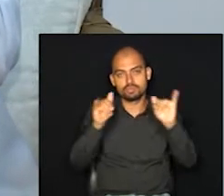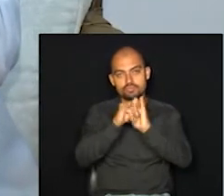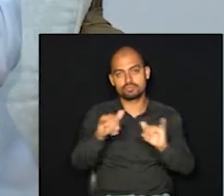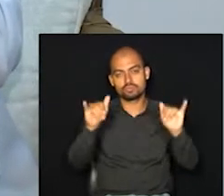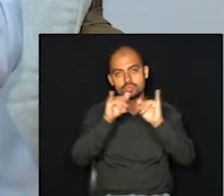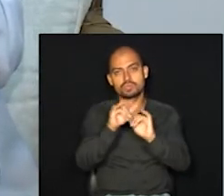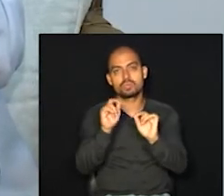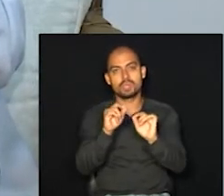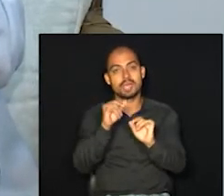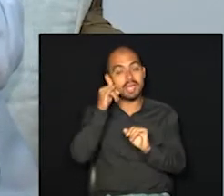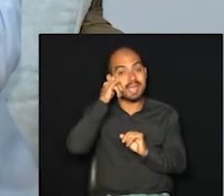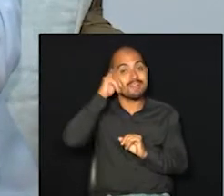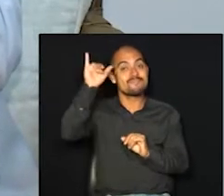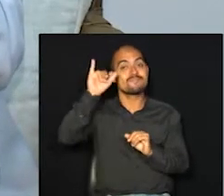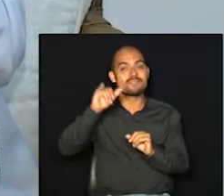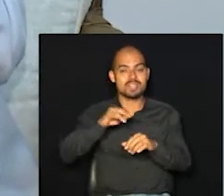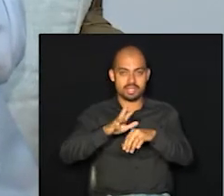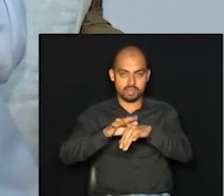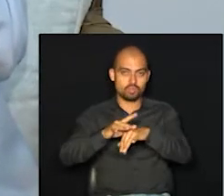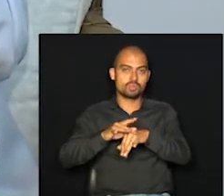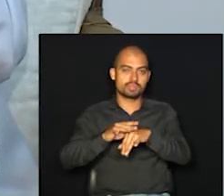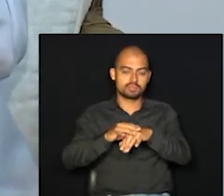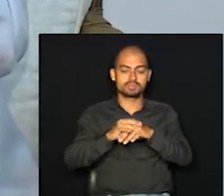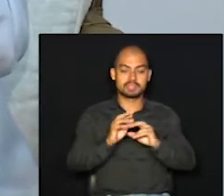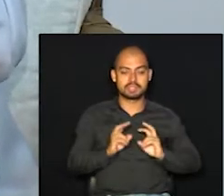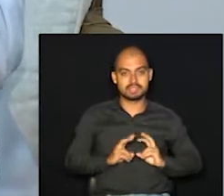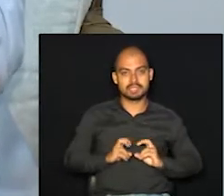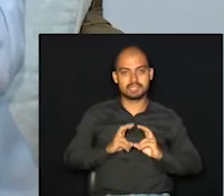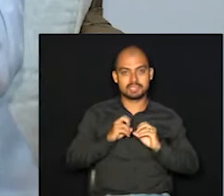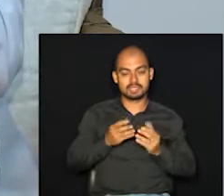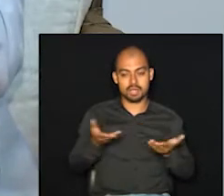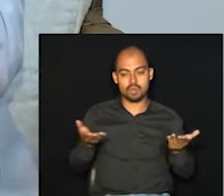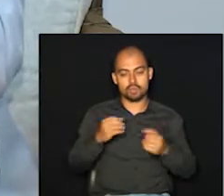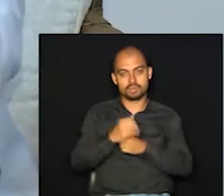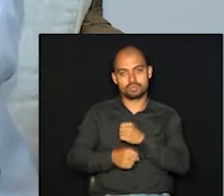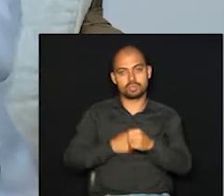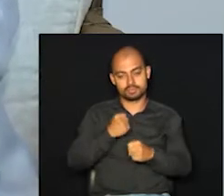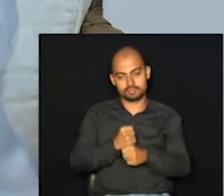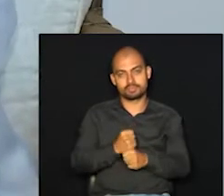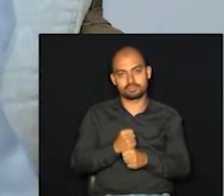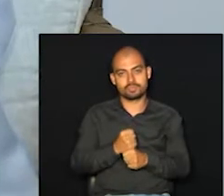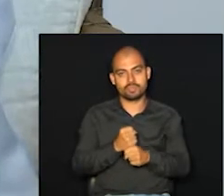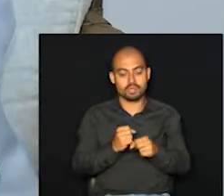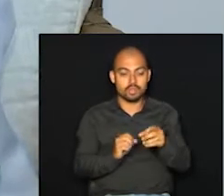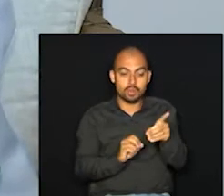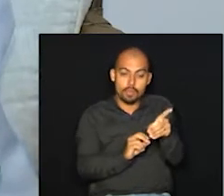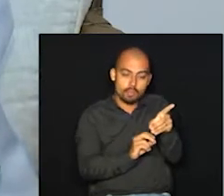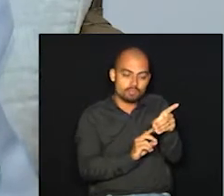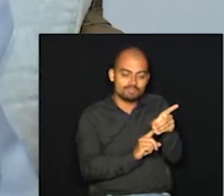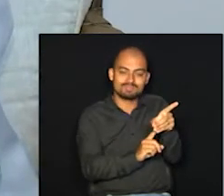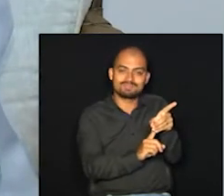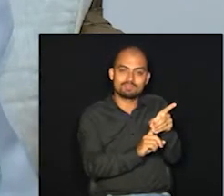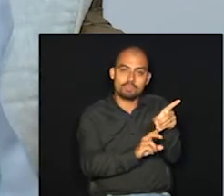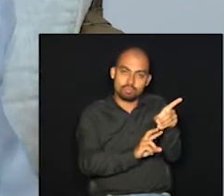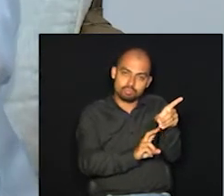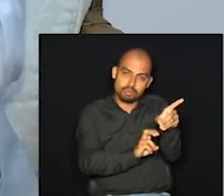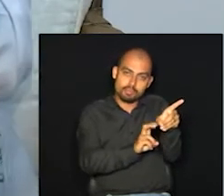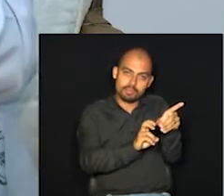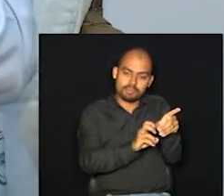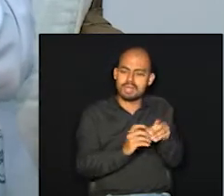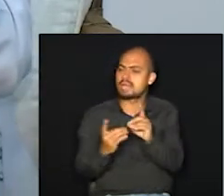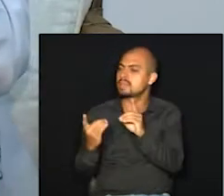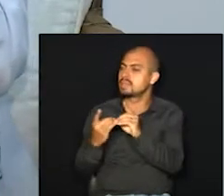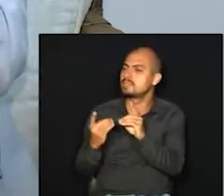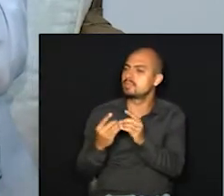prevenção de doença neoplásica de uma maneira geral, este ano com câncer de próstata. Como que serão feitos os atendimentos, doutor? Por ordem